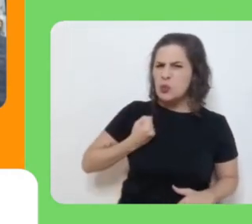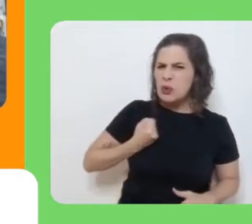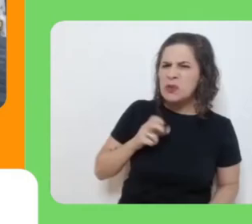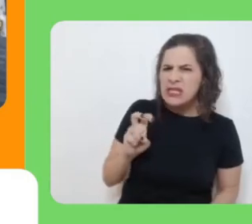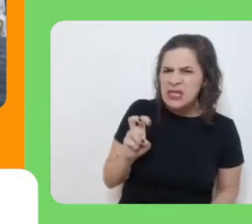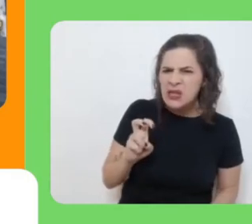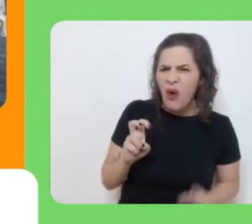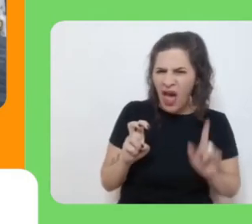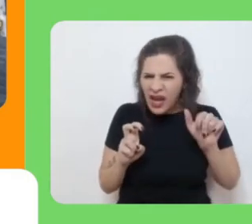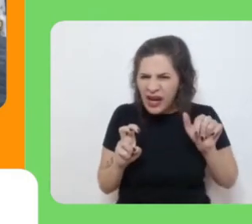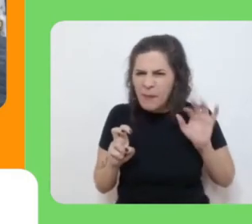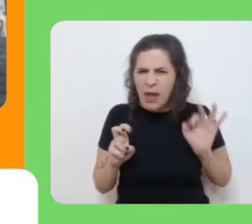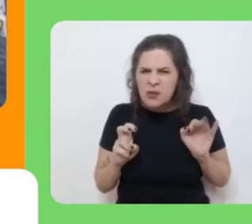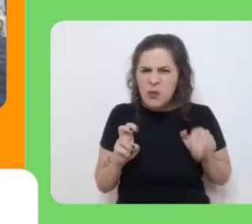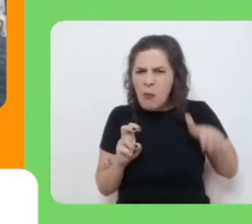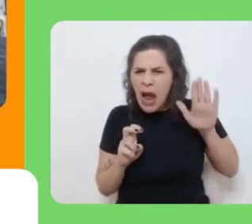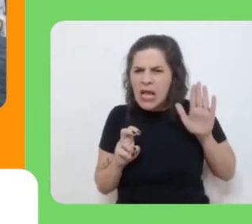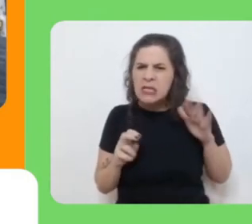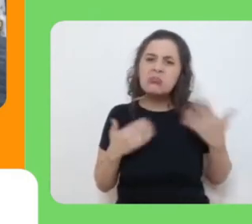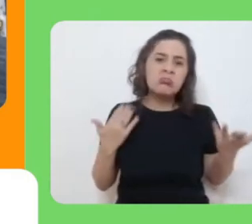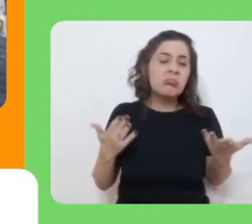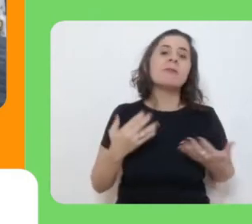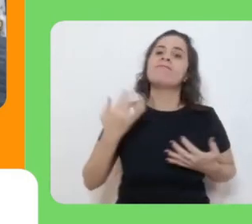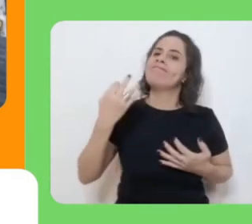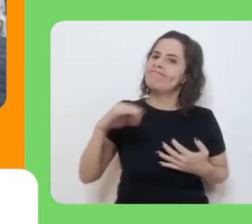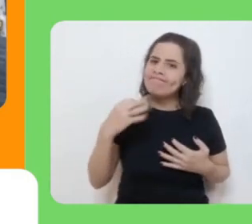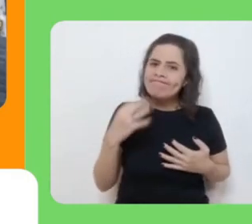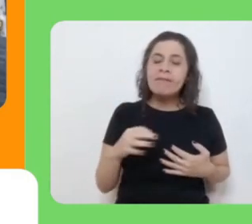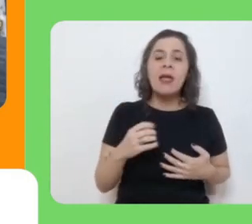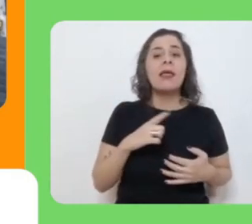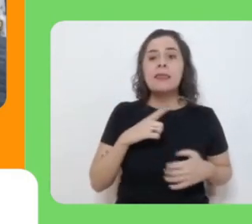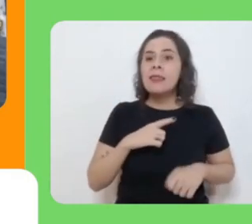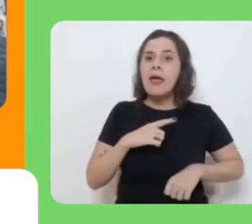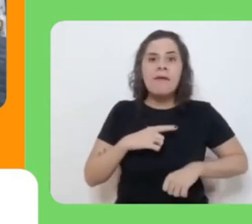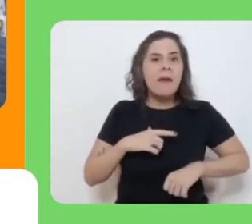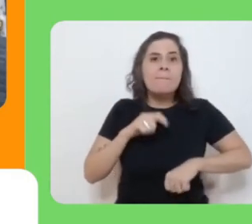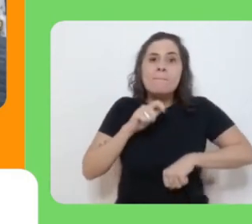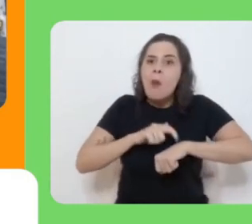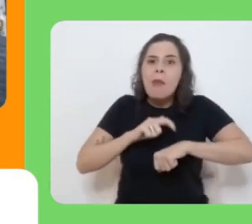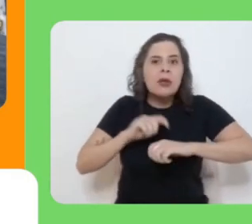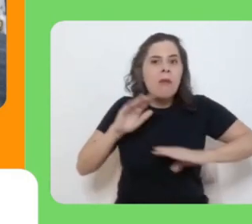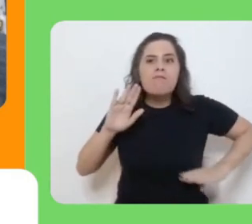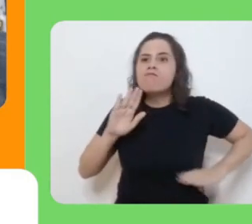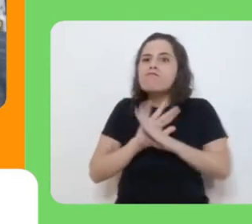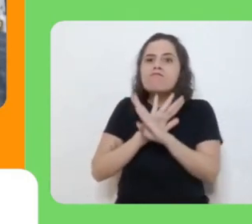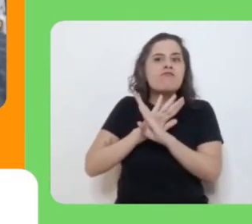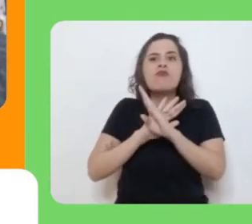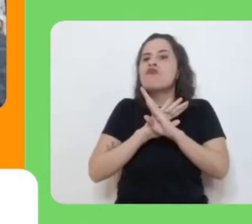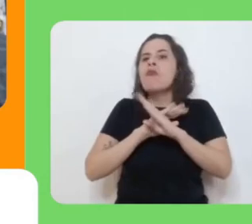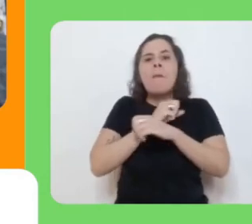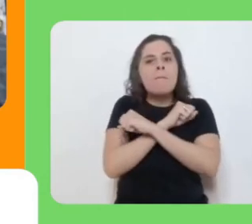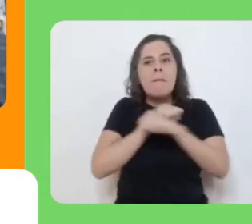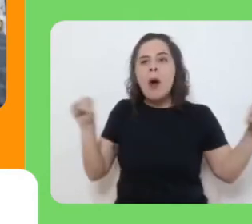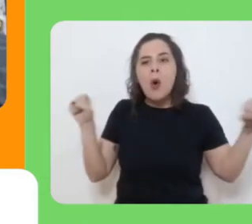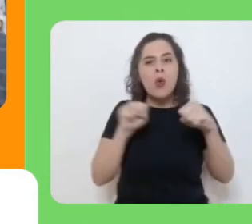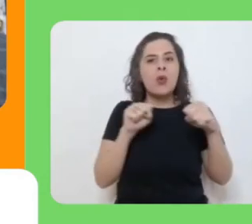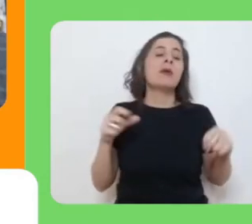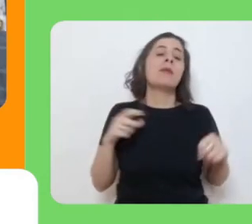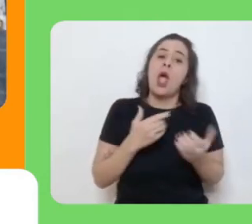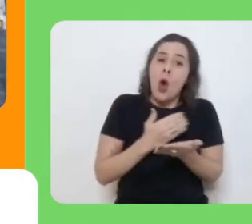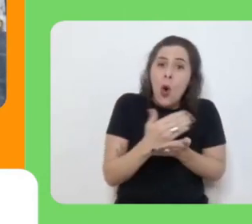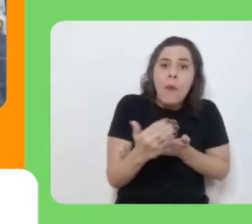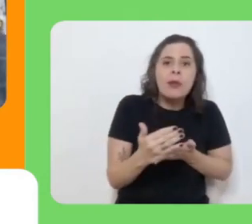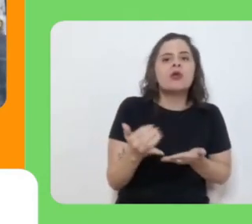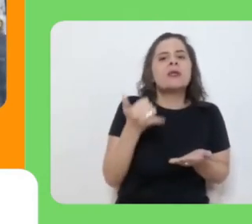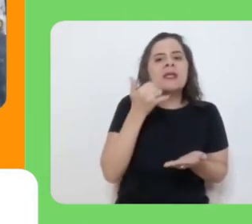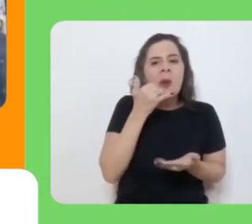Eu né? confundi os dois. Mas sim, Erika, você está super certa. Acho que aí a gente teve um grande boom, e ainda mais quando começaram a surgir os smartphones, principalmente